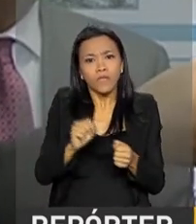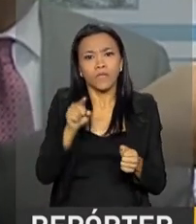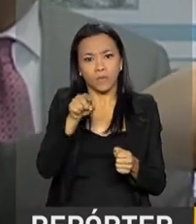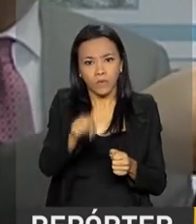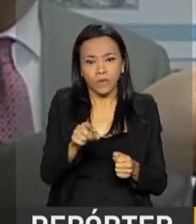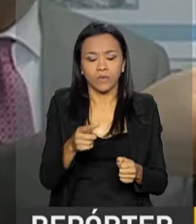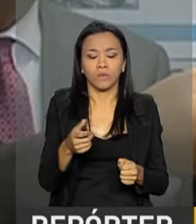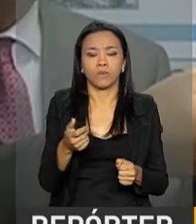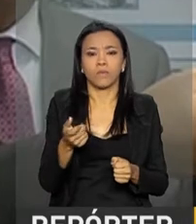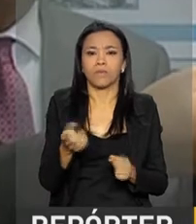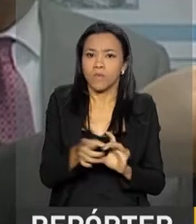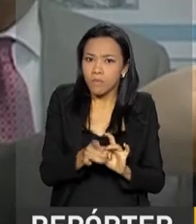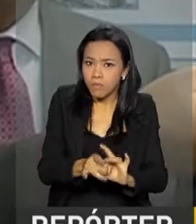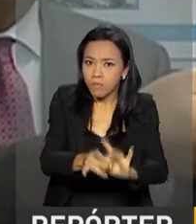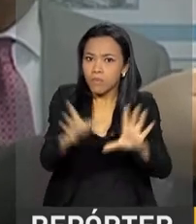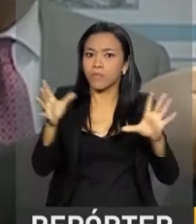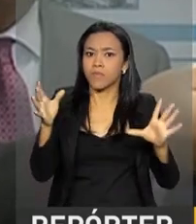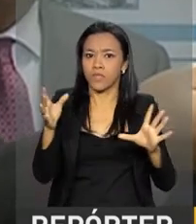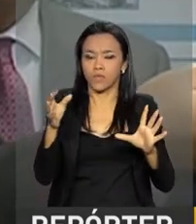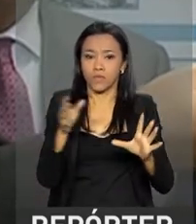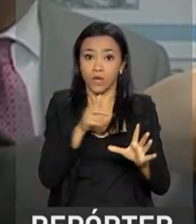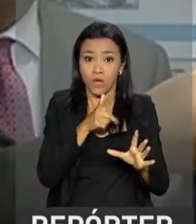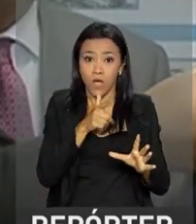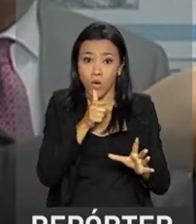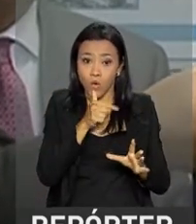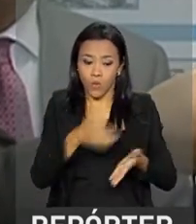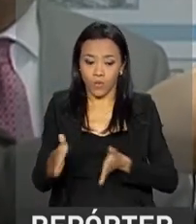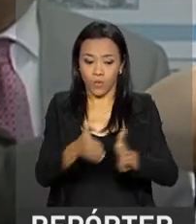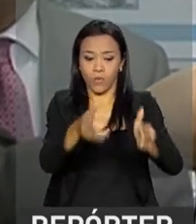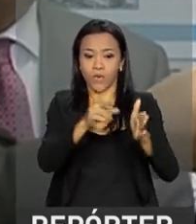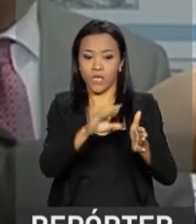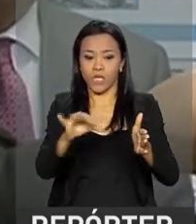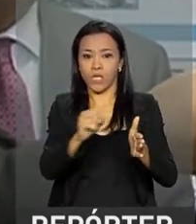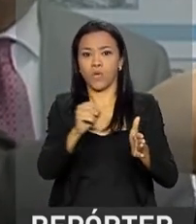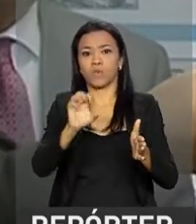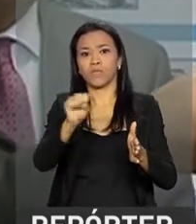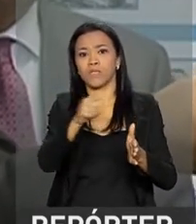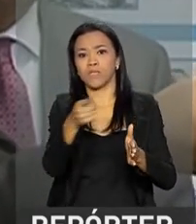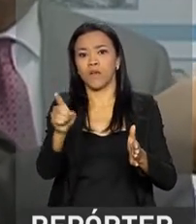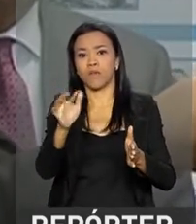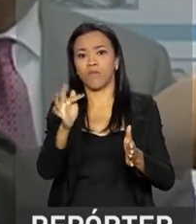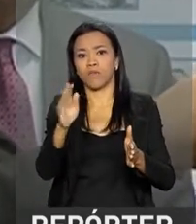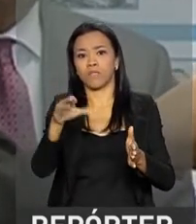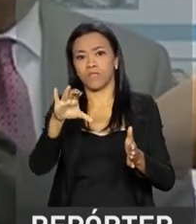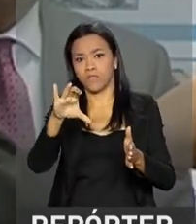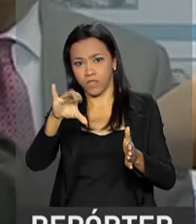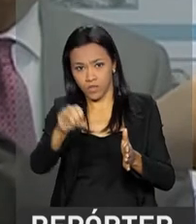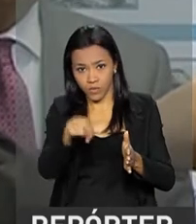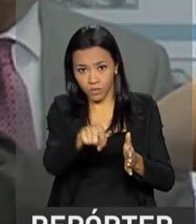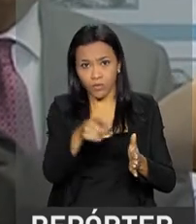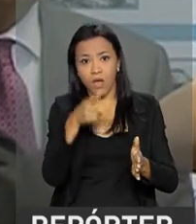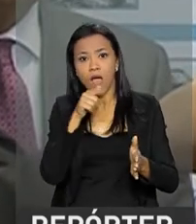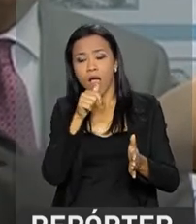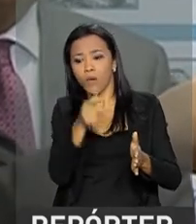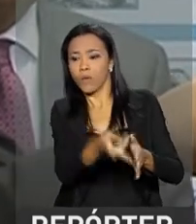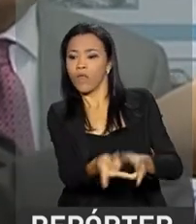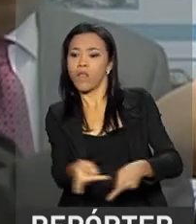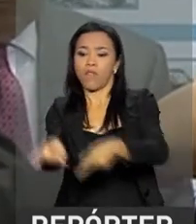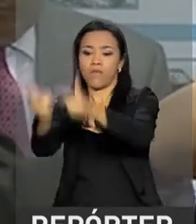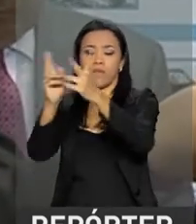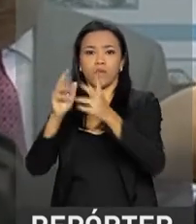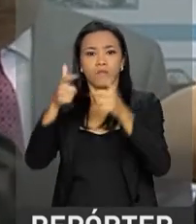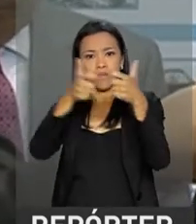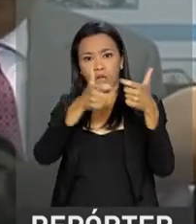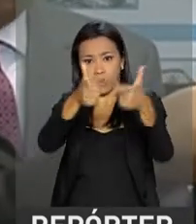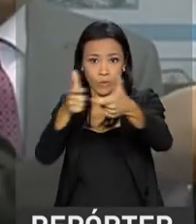funcionalidade da transposição do são francisco com 50 dias de antecipação a região metropolitana